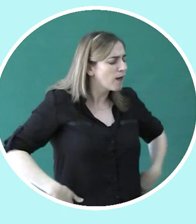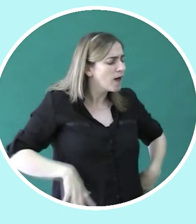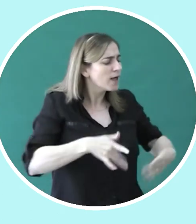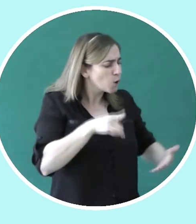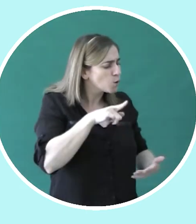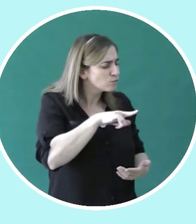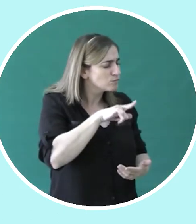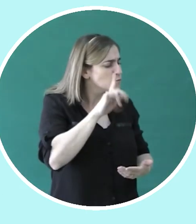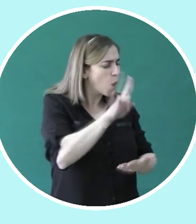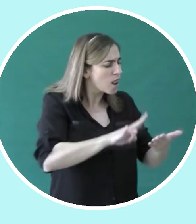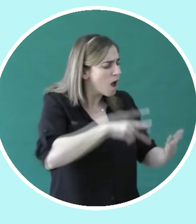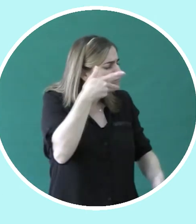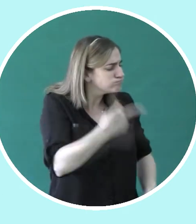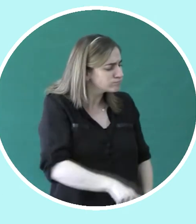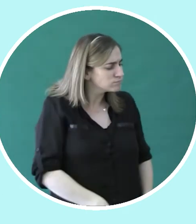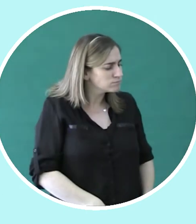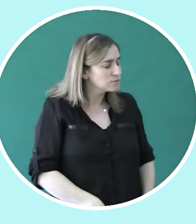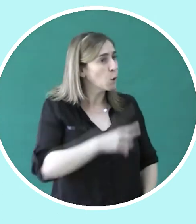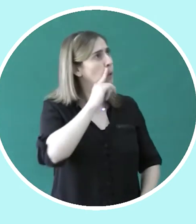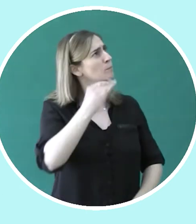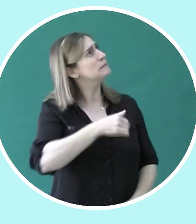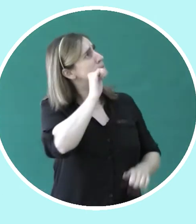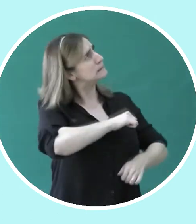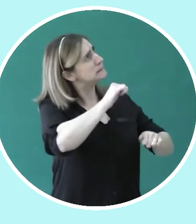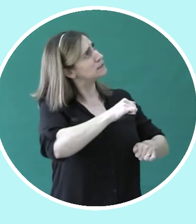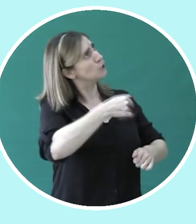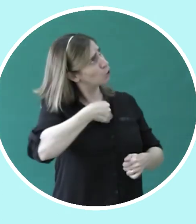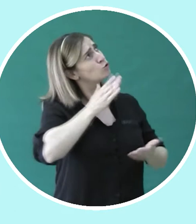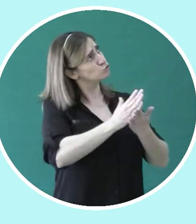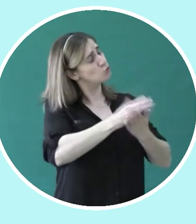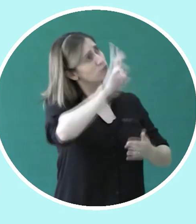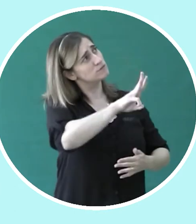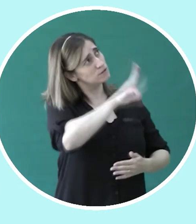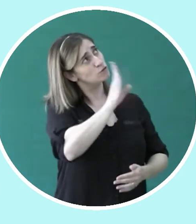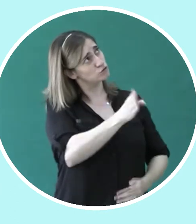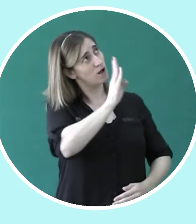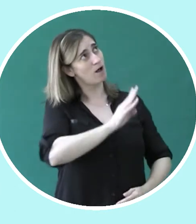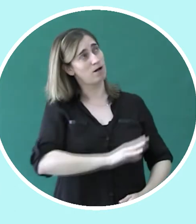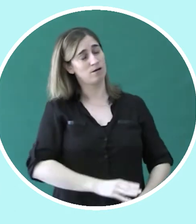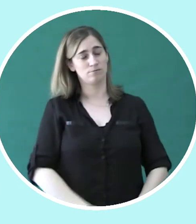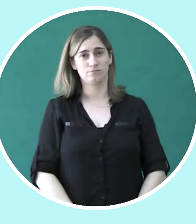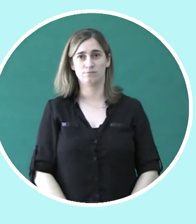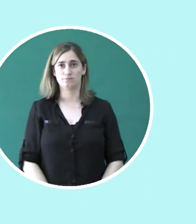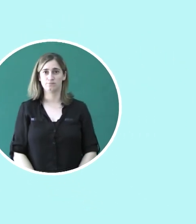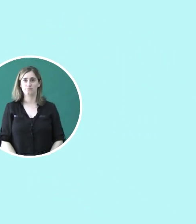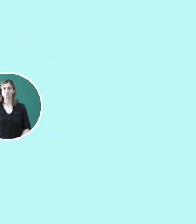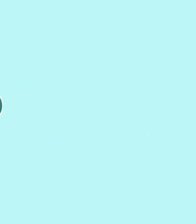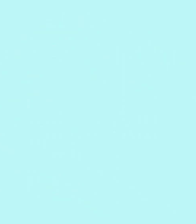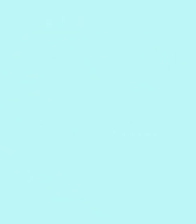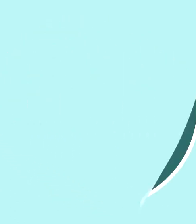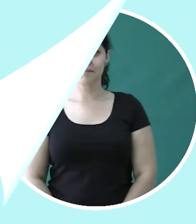cego impaciente perguntou se ele sabia ler e ele respondeu que sim, pois andava na terceira classe.